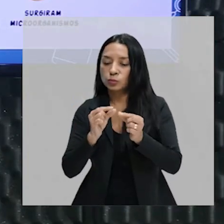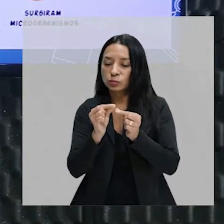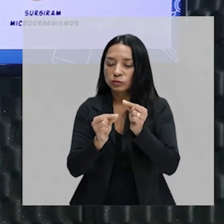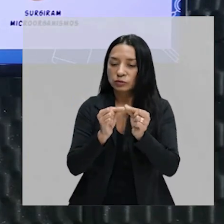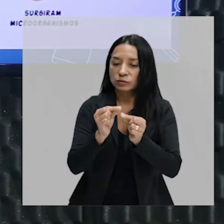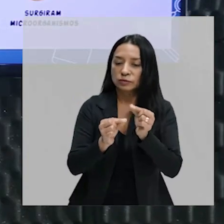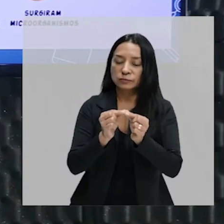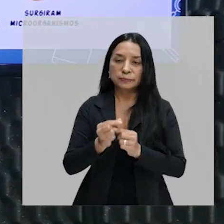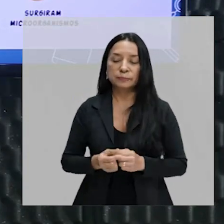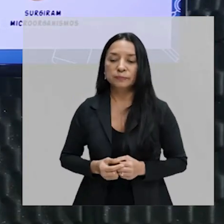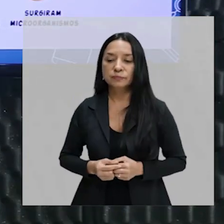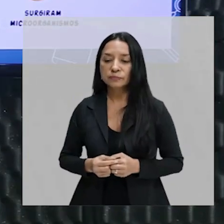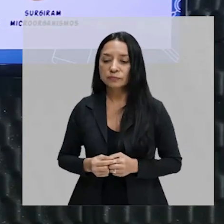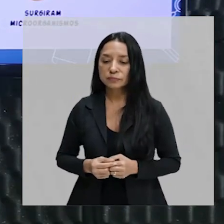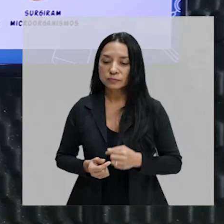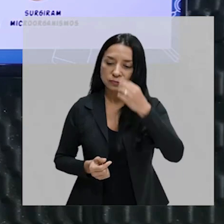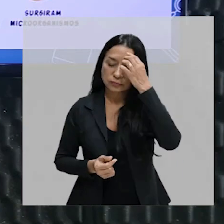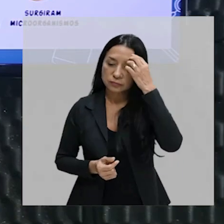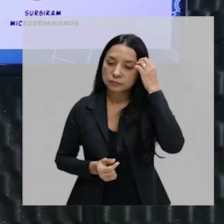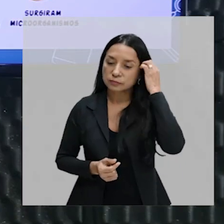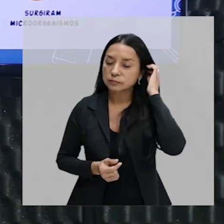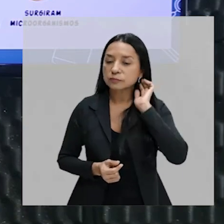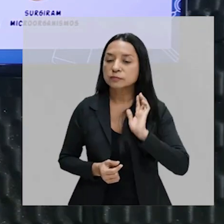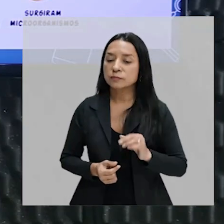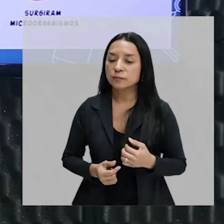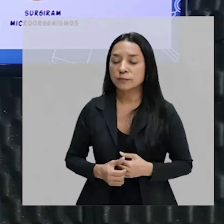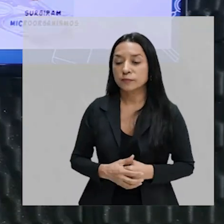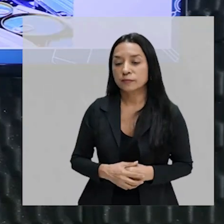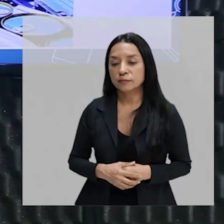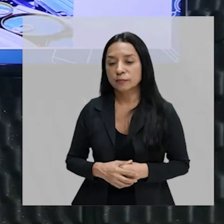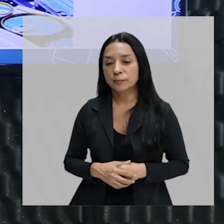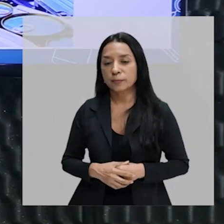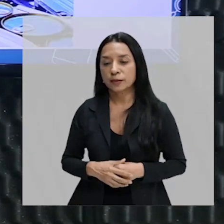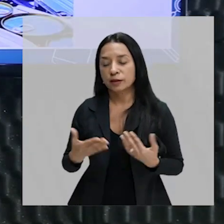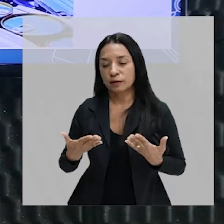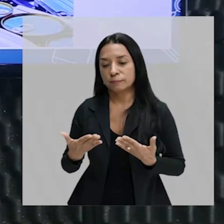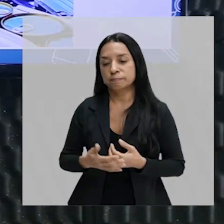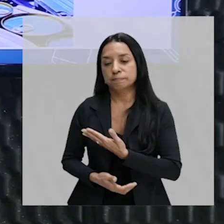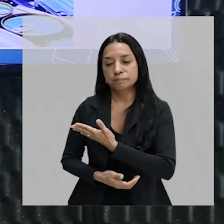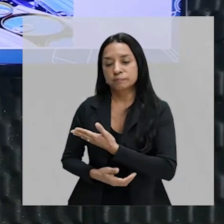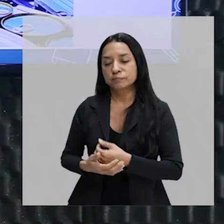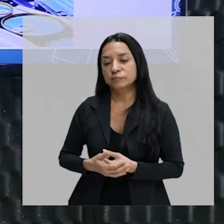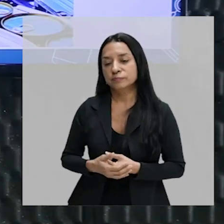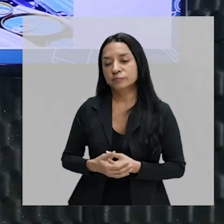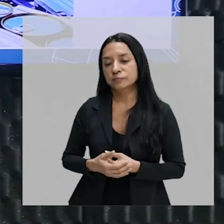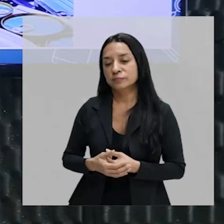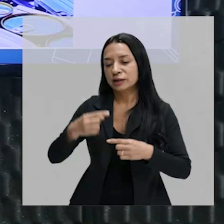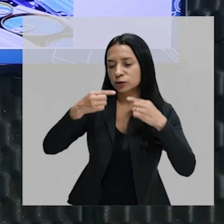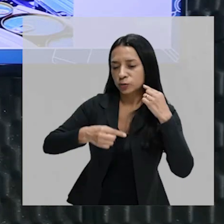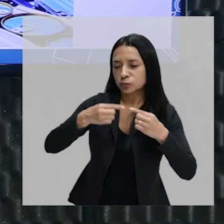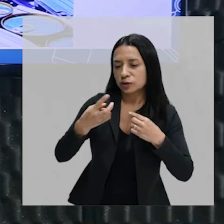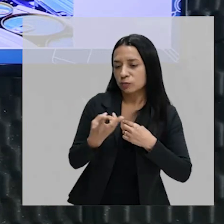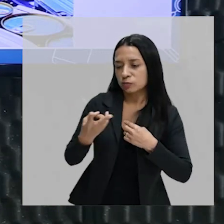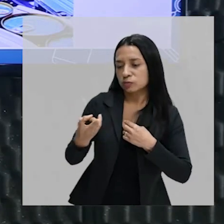que era defendido por espalasani tá E aí pessoal dessa briga entre esses